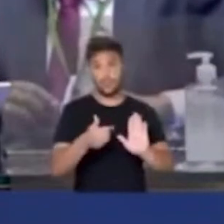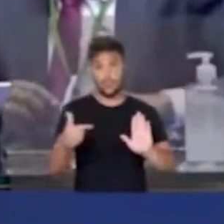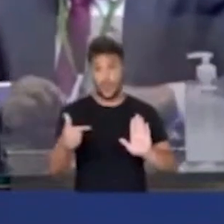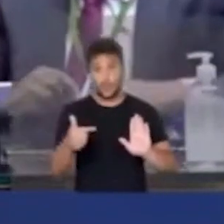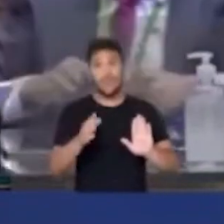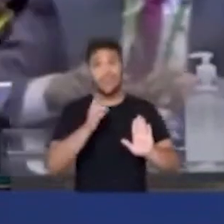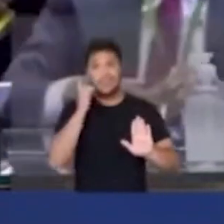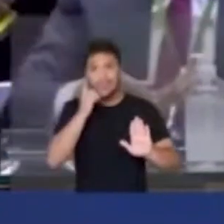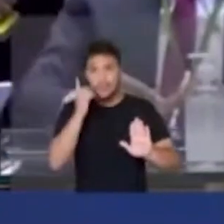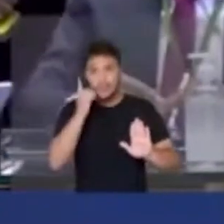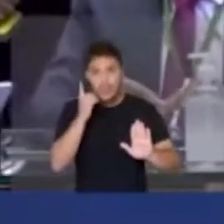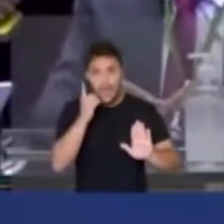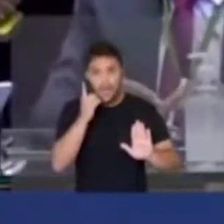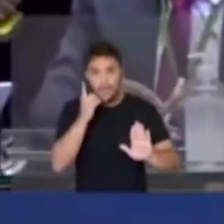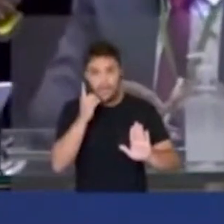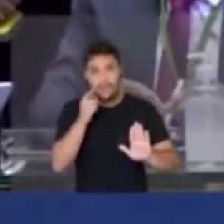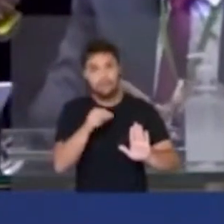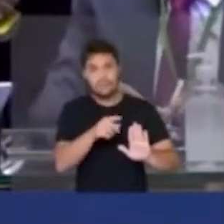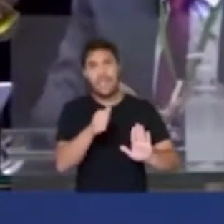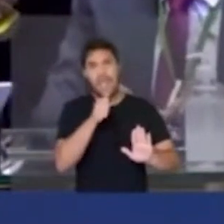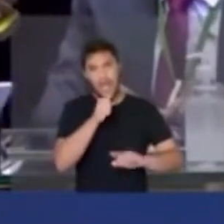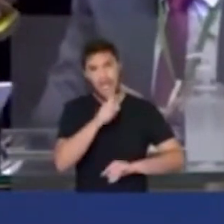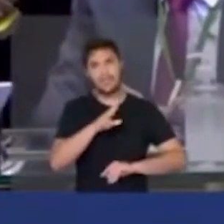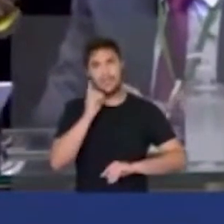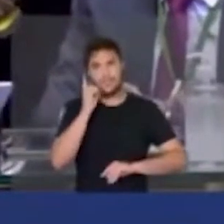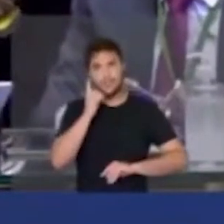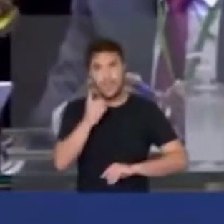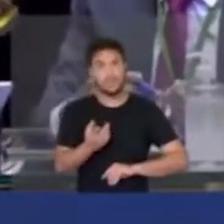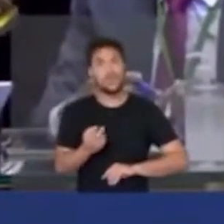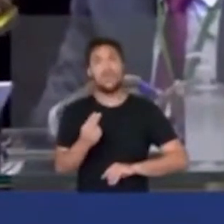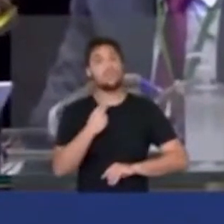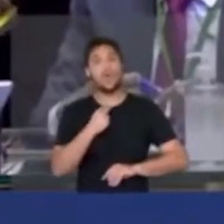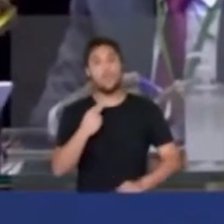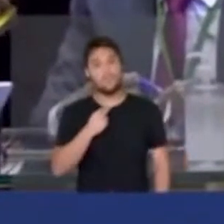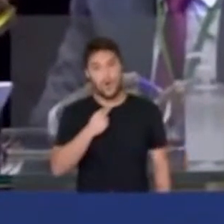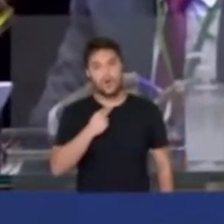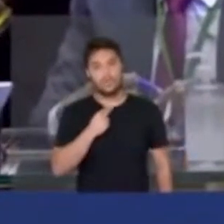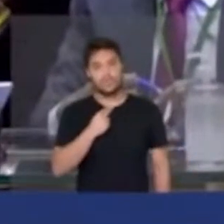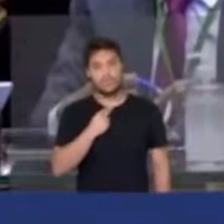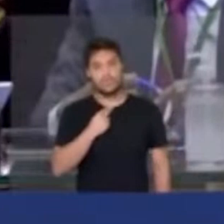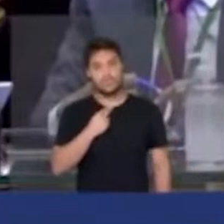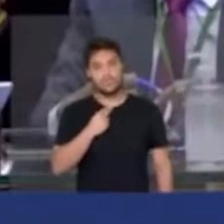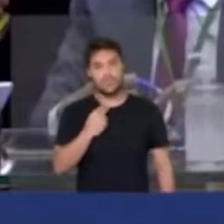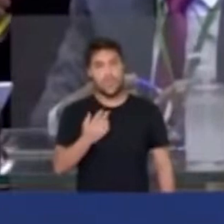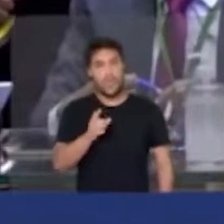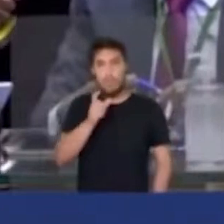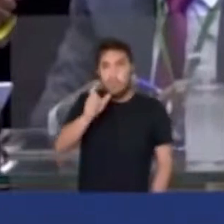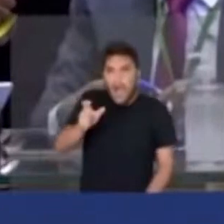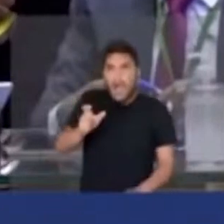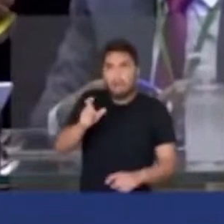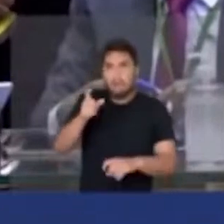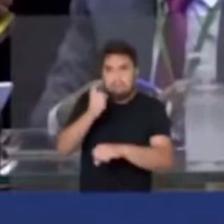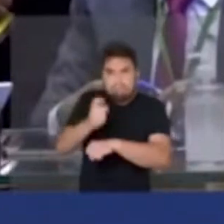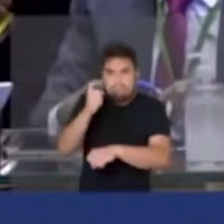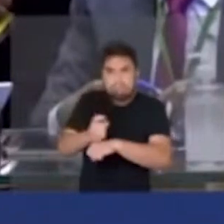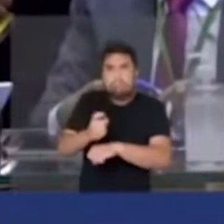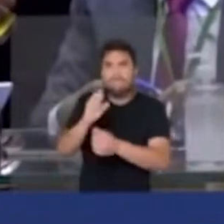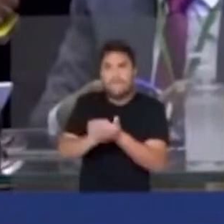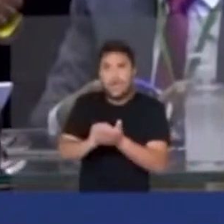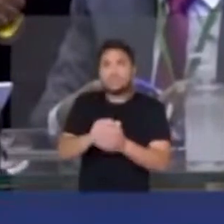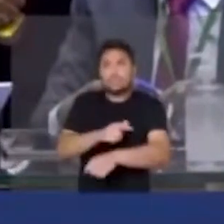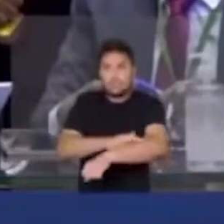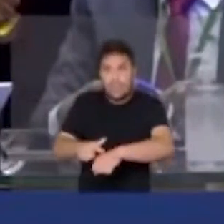liderança? Excelência, por enquanto é, nenhum deputado poderá referir-se de forma descortês ou injuriosa a membros do